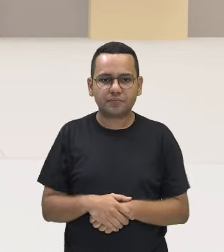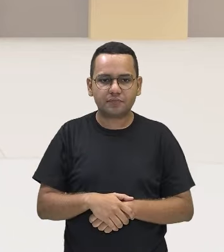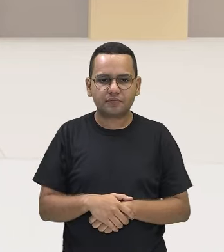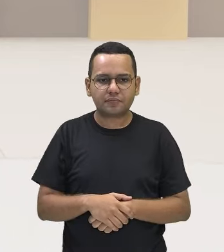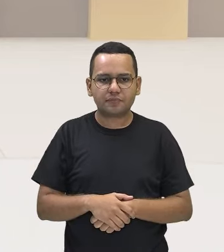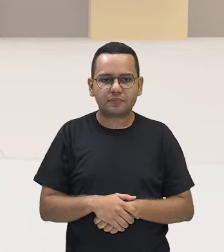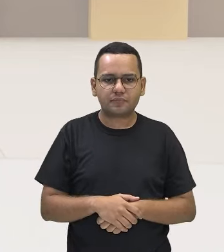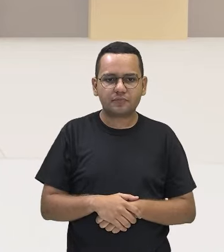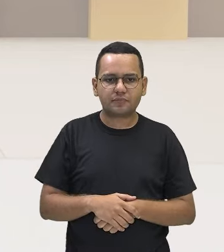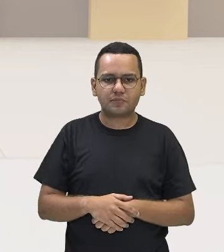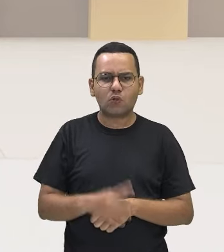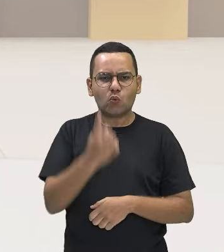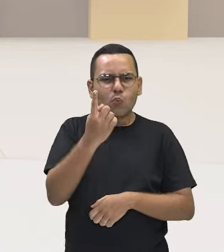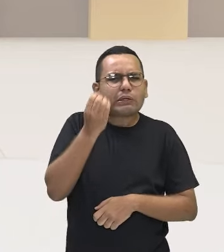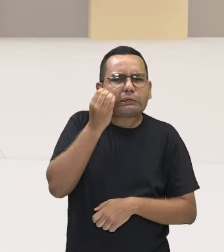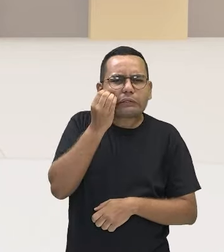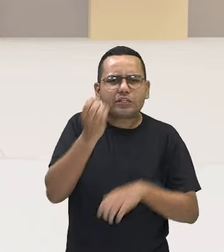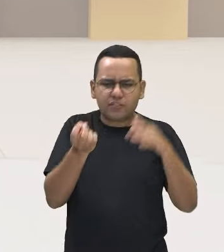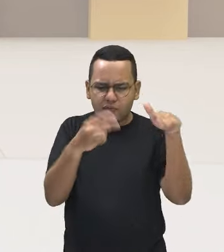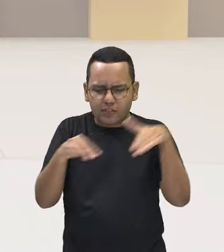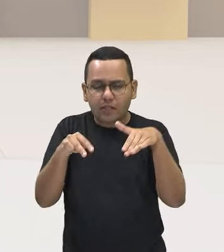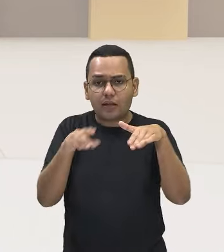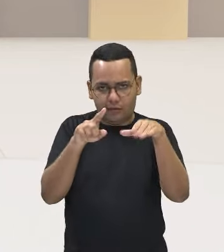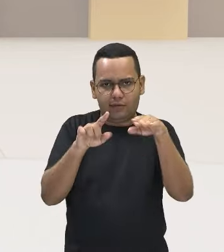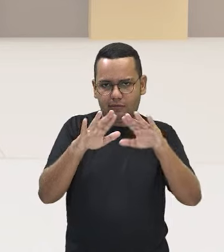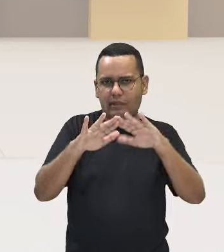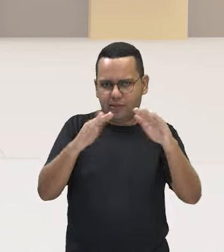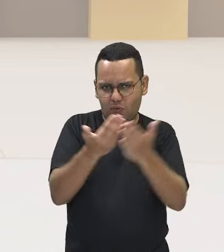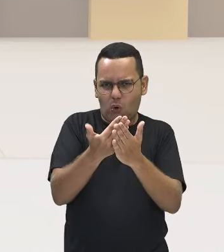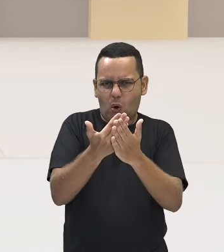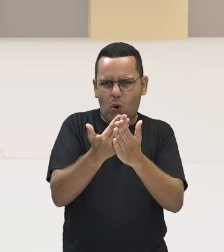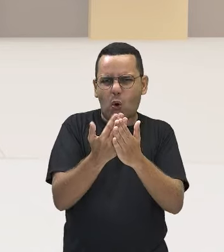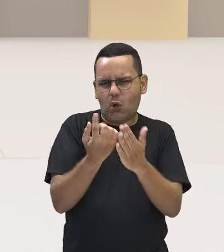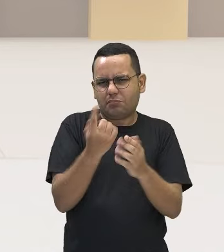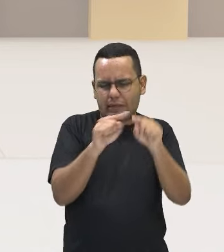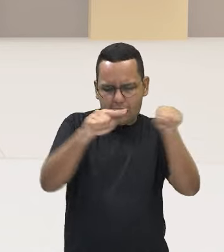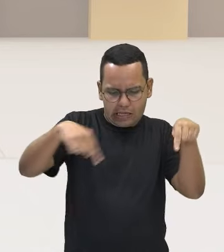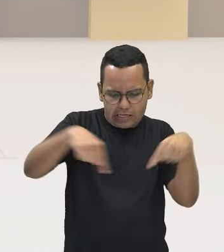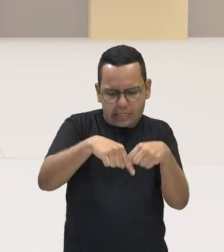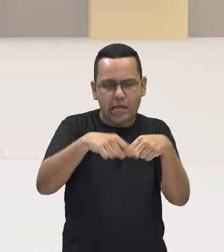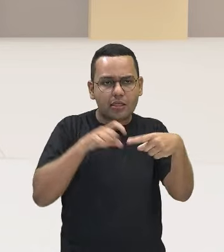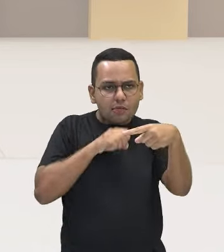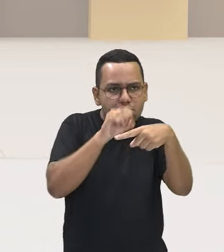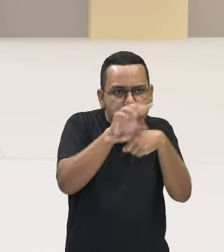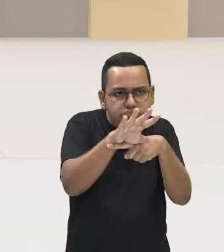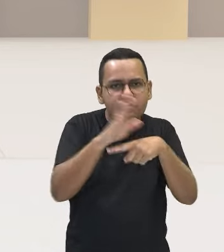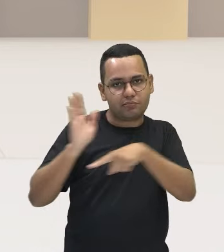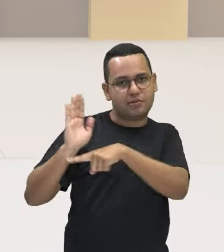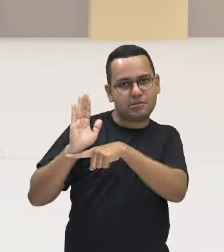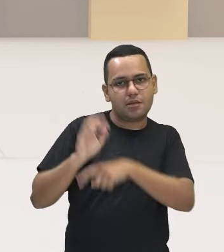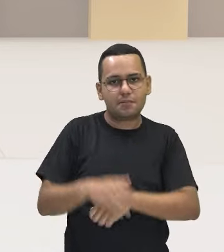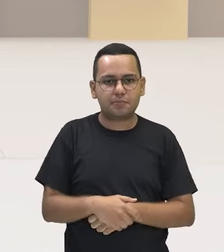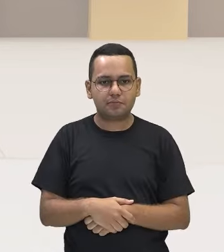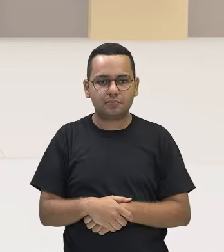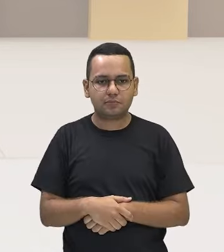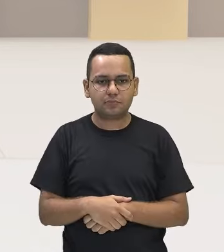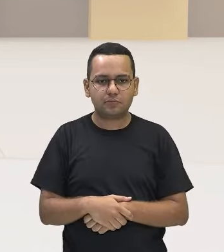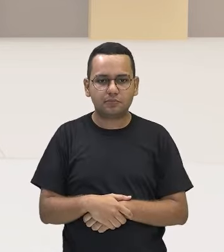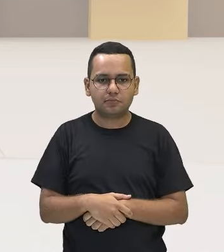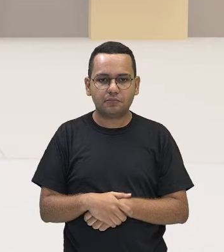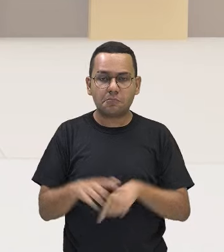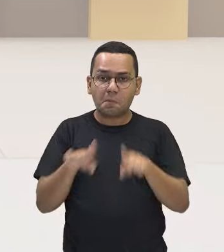semana eu vou usar uma sala da escola para fazer uma sessão de cinema. Olha aí. E aí, como esse teu